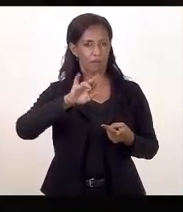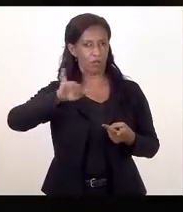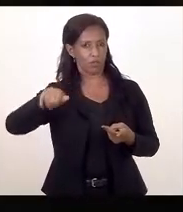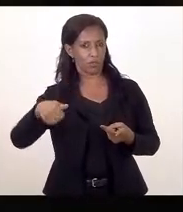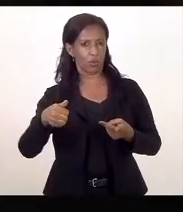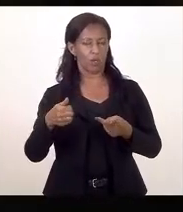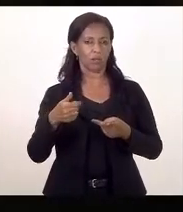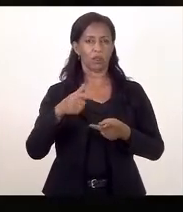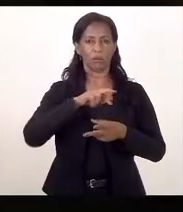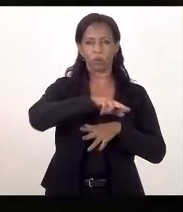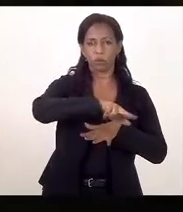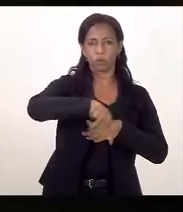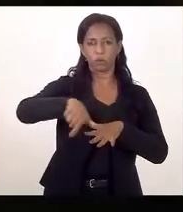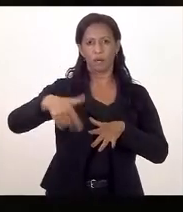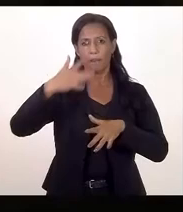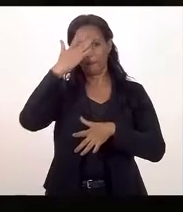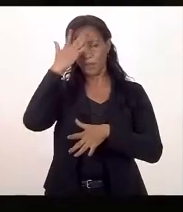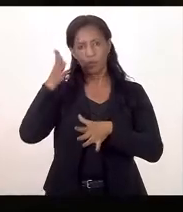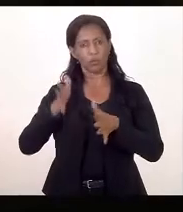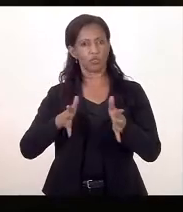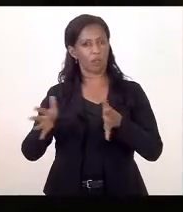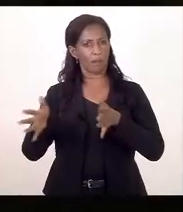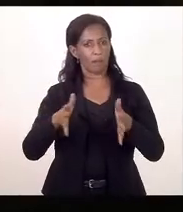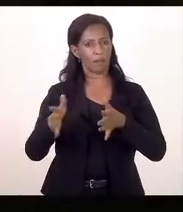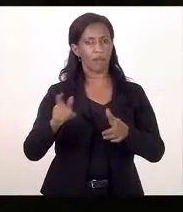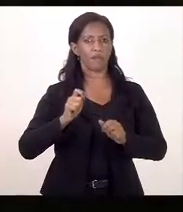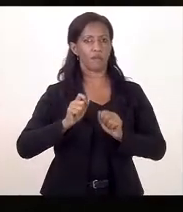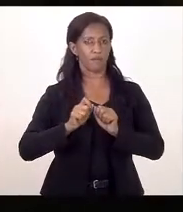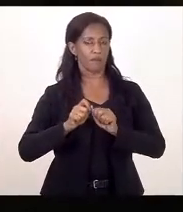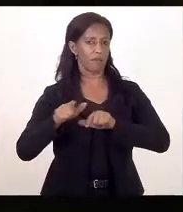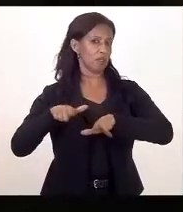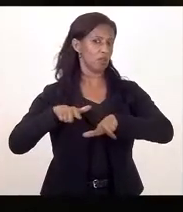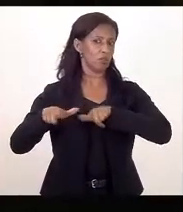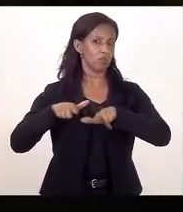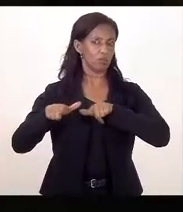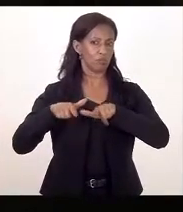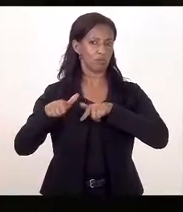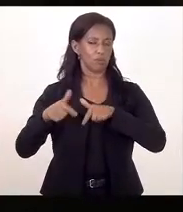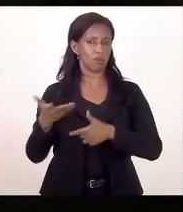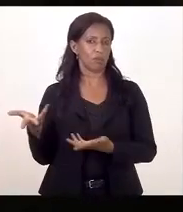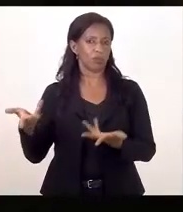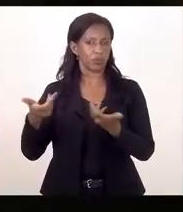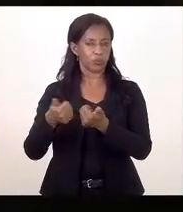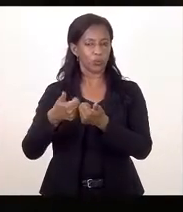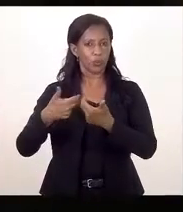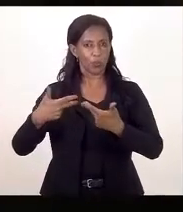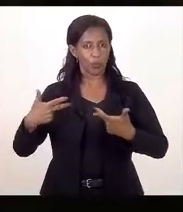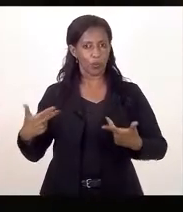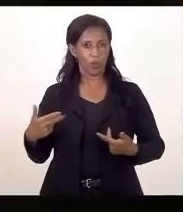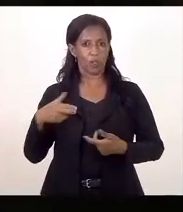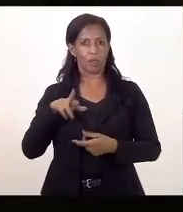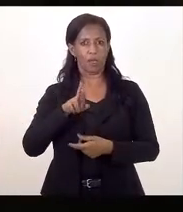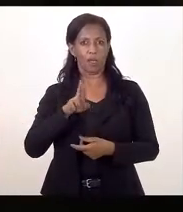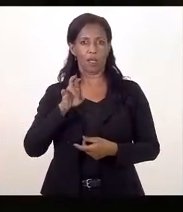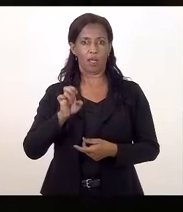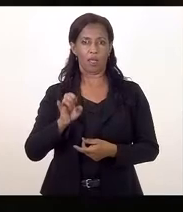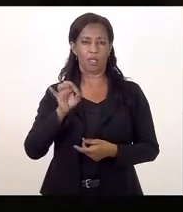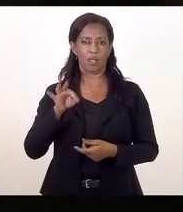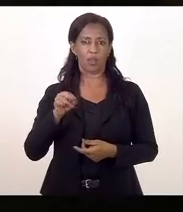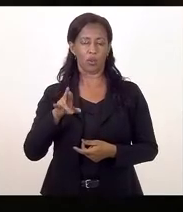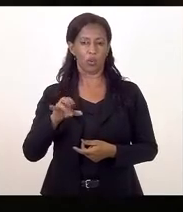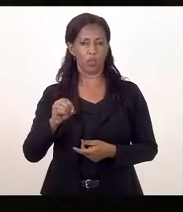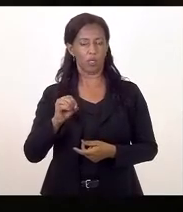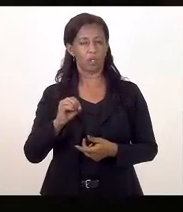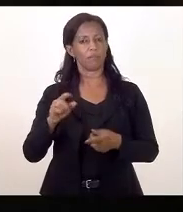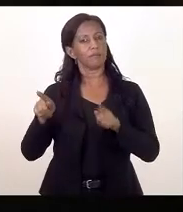por onde a Eliana já passou. A Eliana fez um trabalho de excelente qualidade na pró-reitoria de extensão da